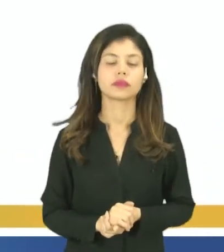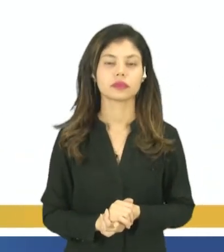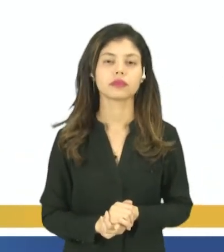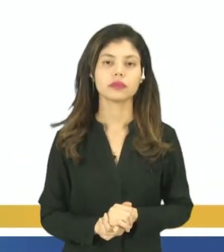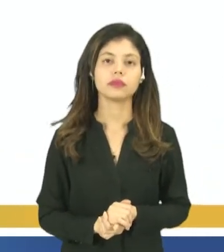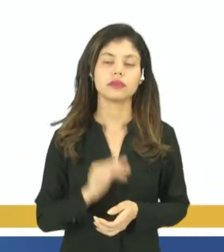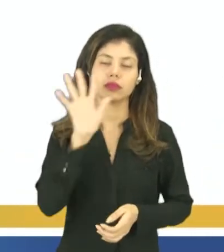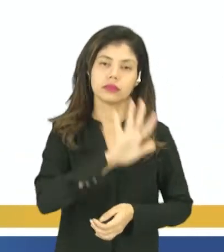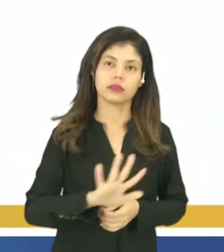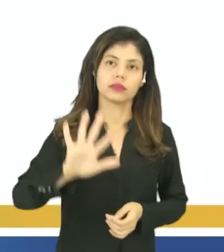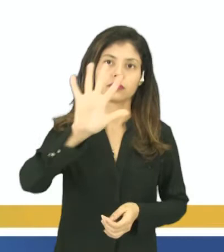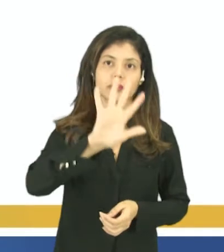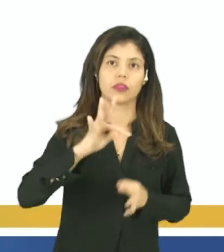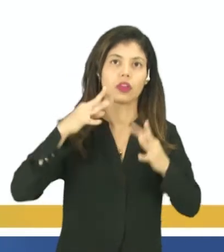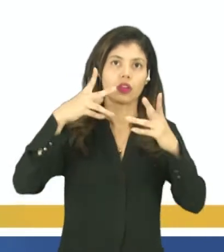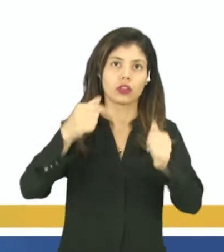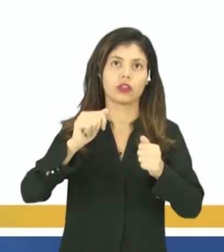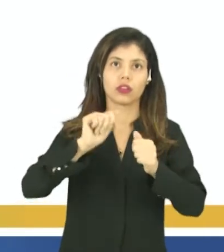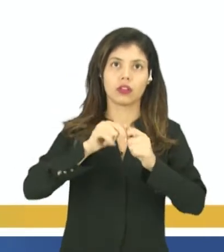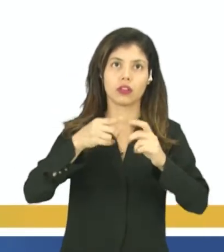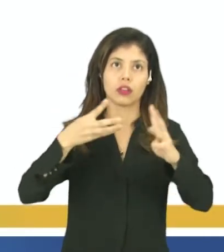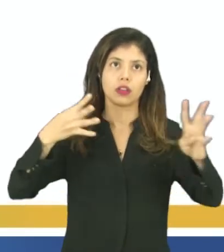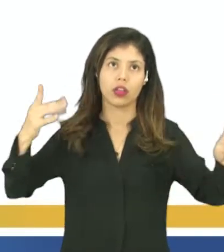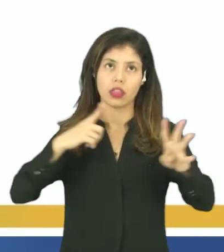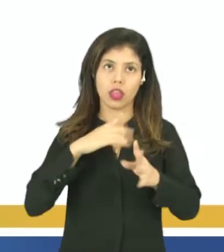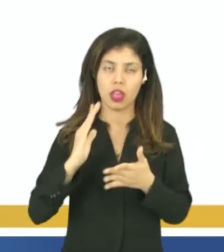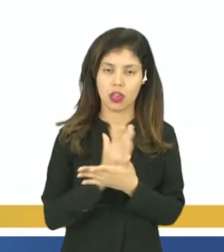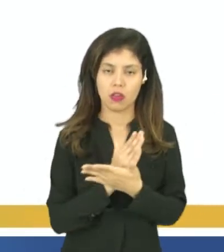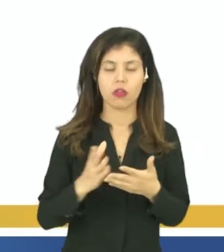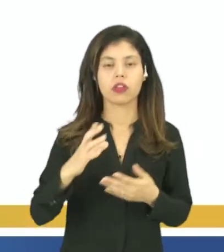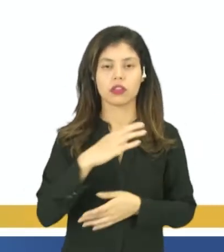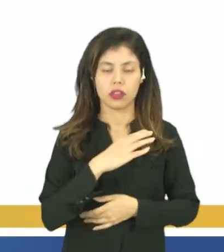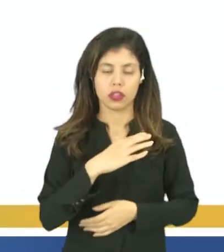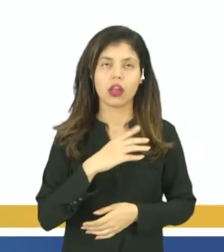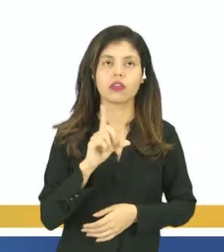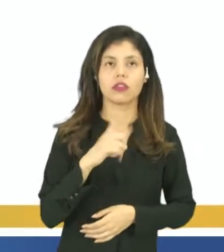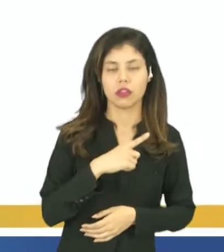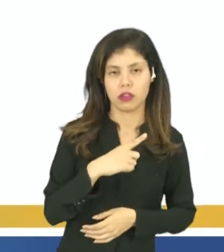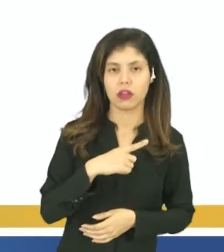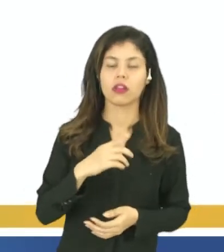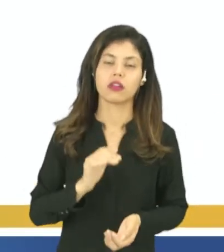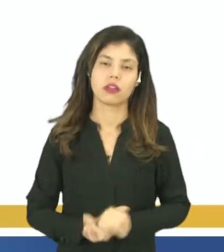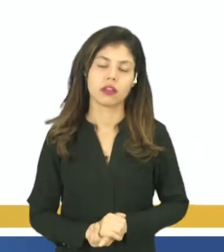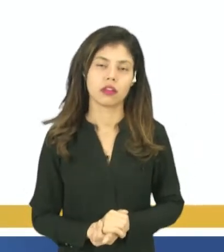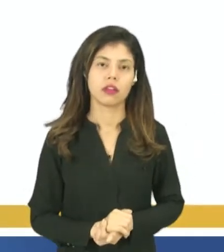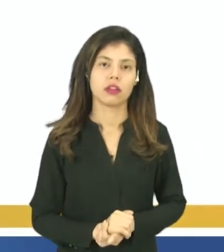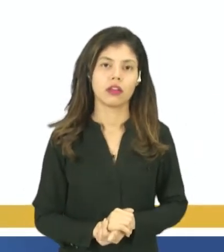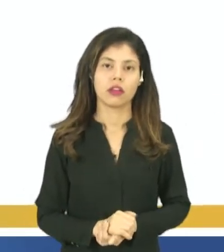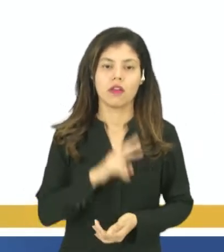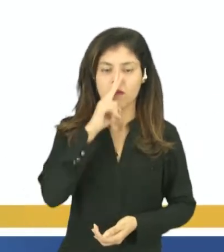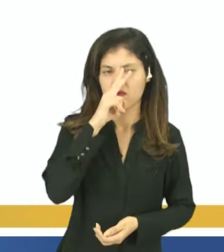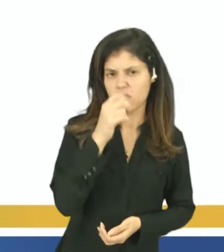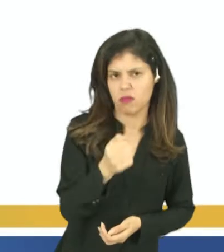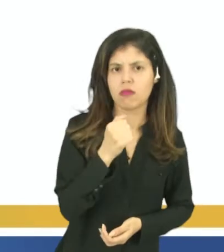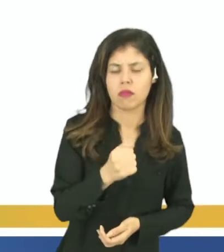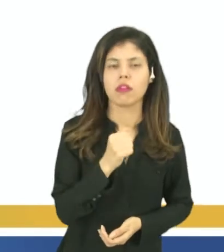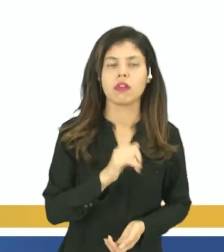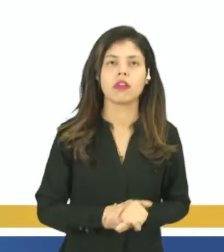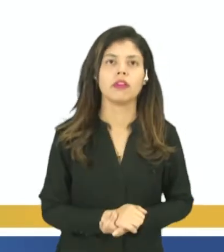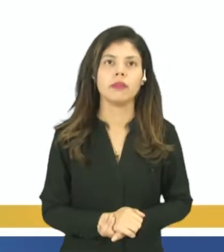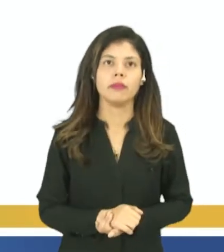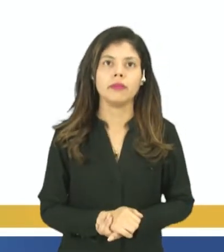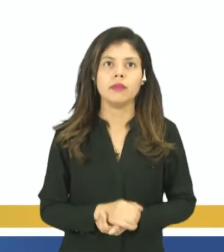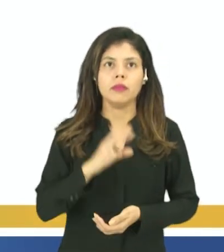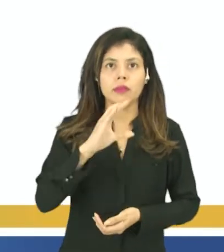a fronteira, fazendo uma grande muralha. Existem sim algumas cidades que têm um tráfego muito forte ali, principalmente